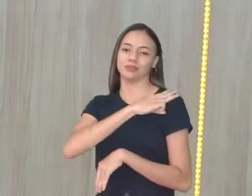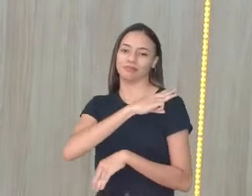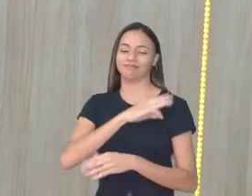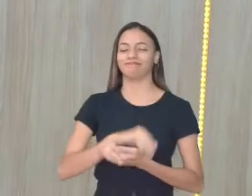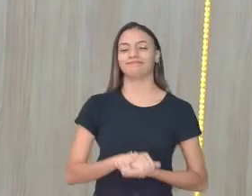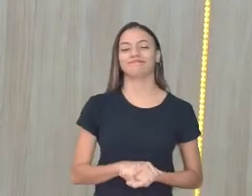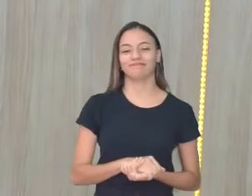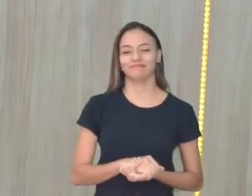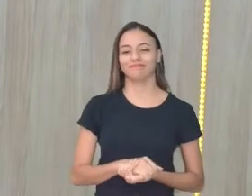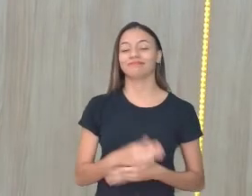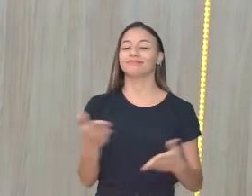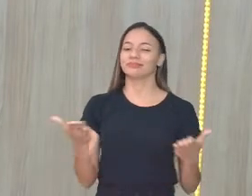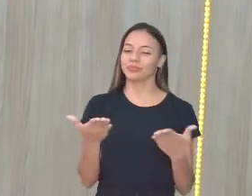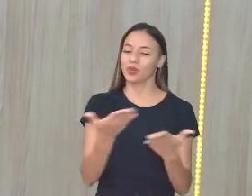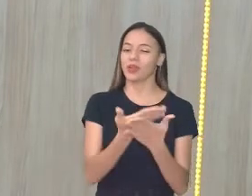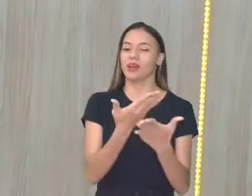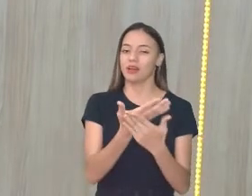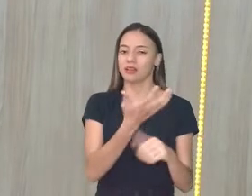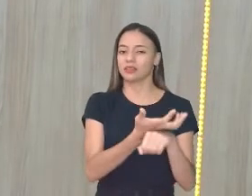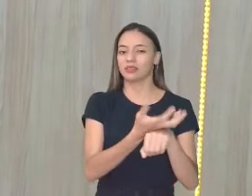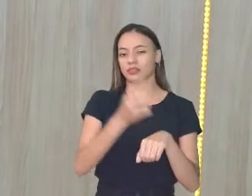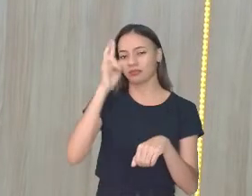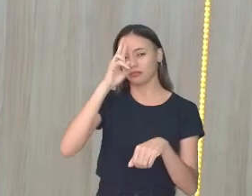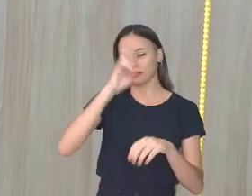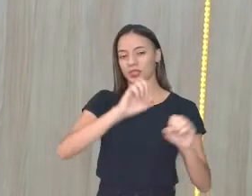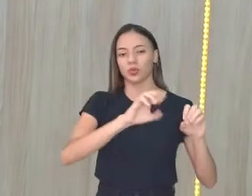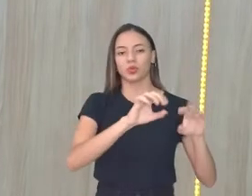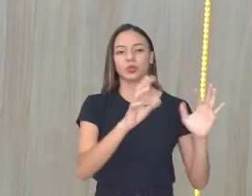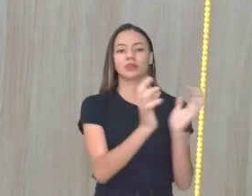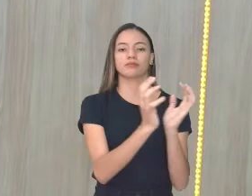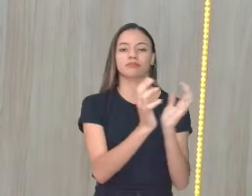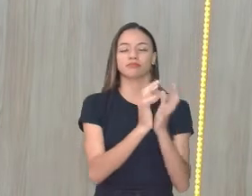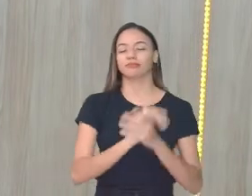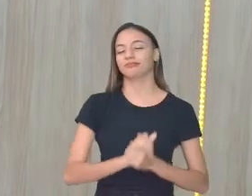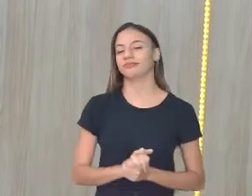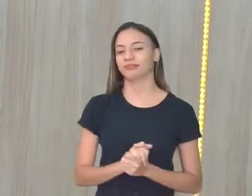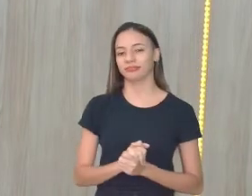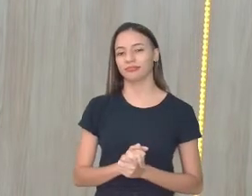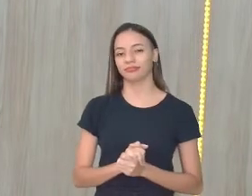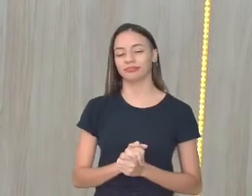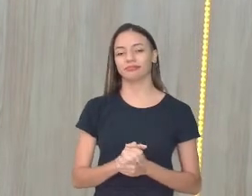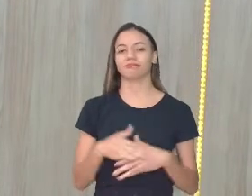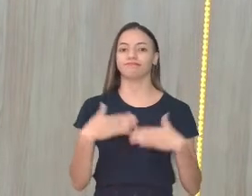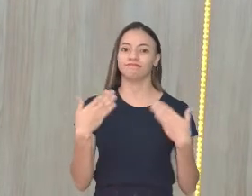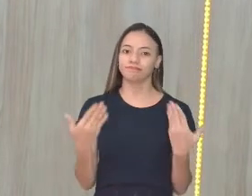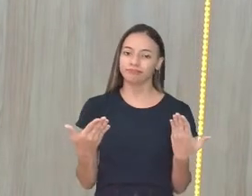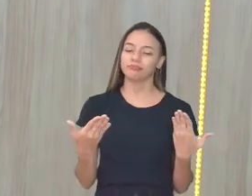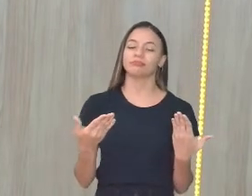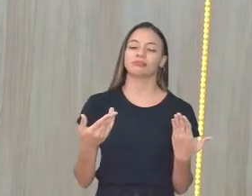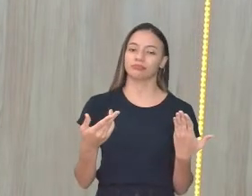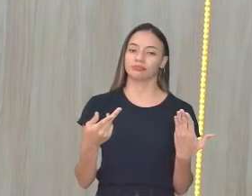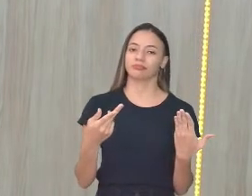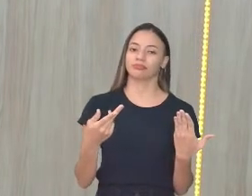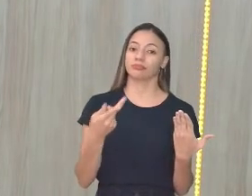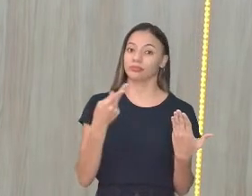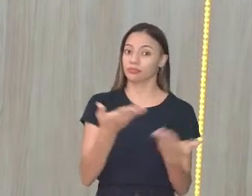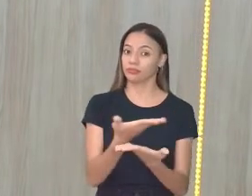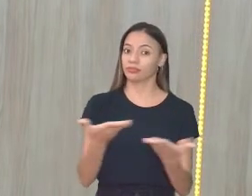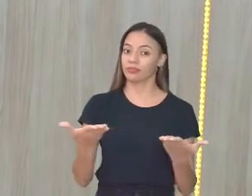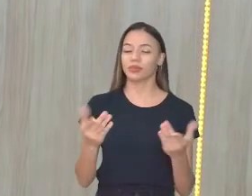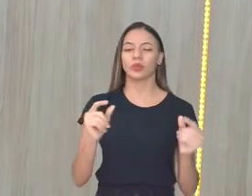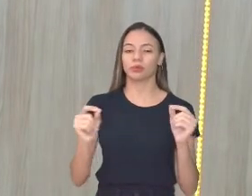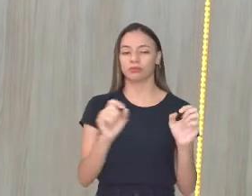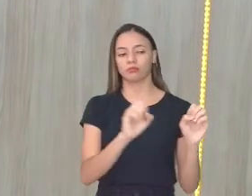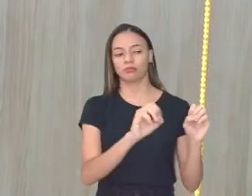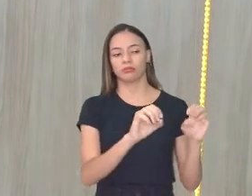Então a gente vai para mais uma aula de história pelo Educa Recife e como eu digo para vocês, a